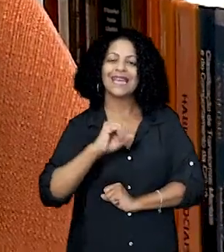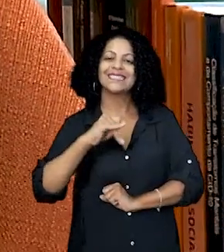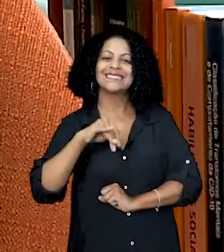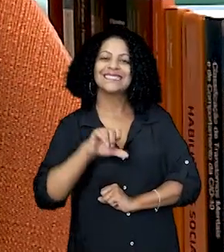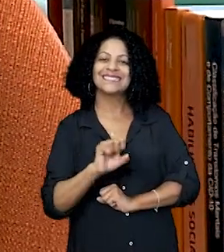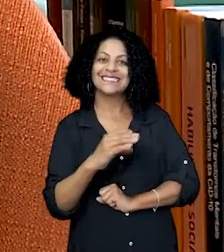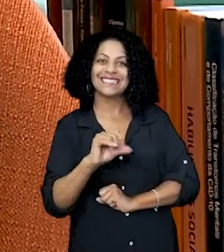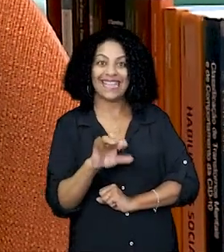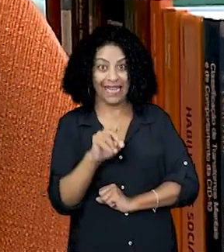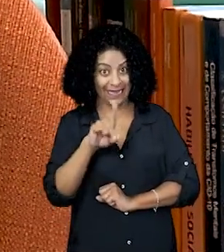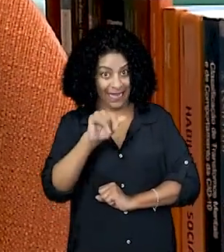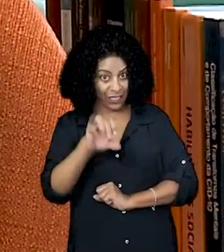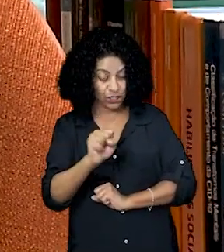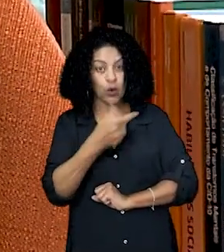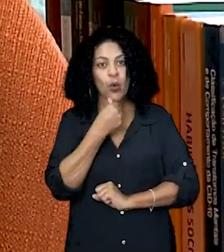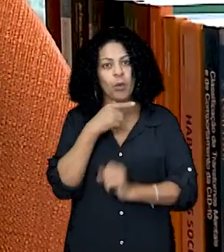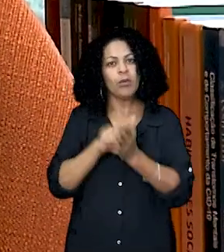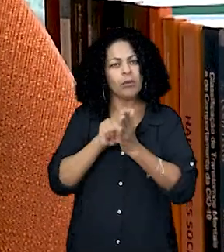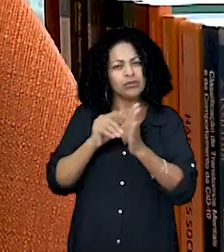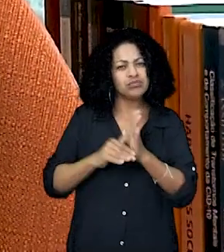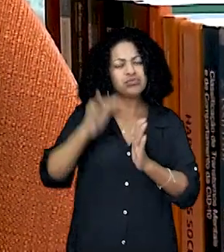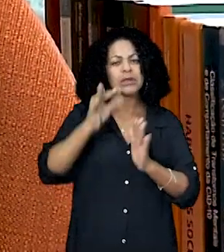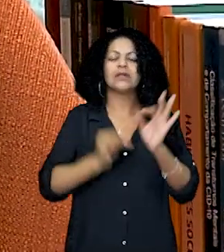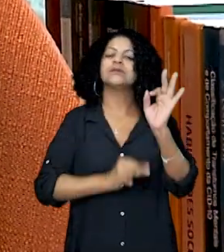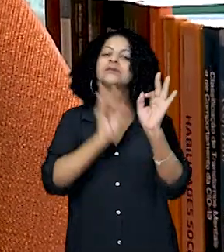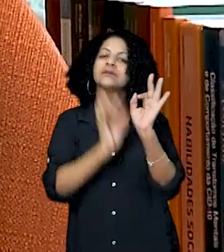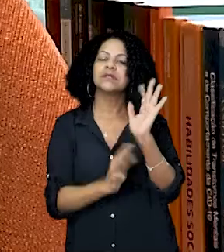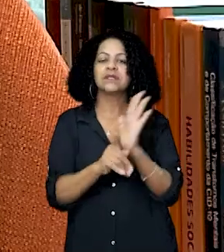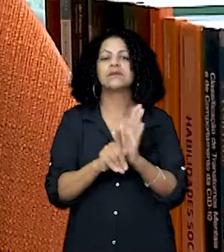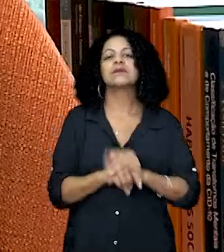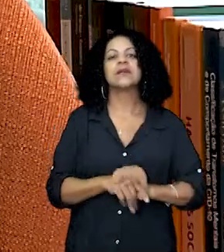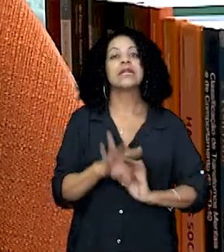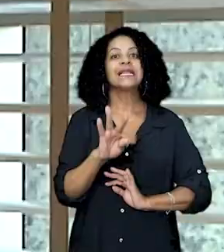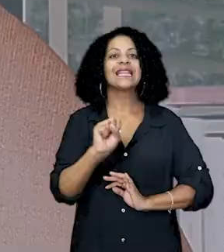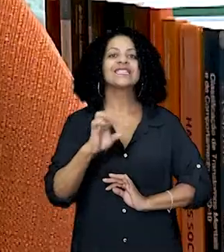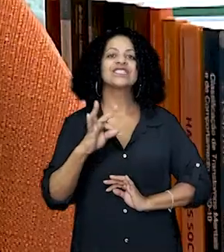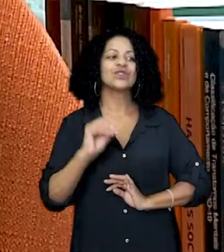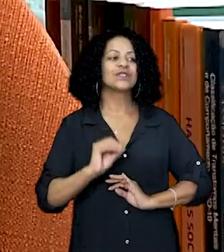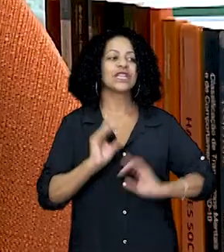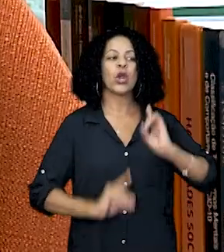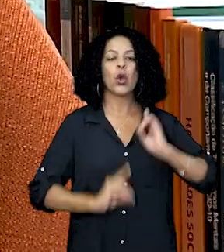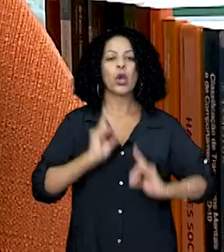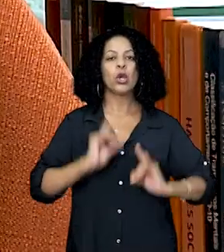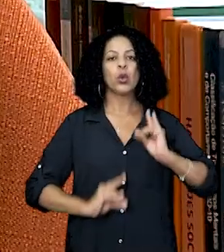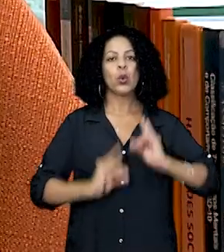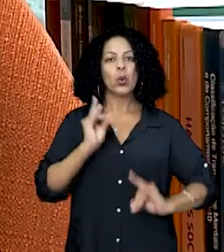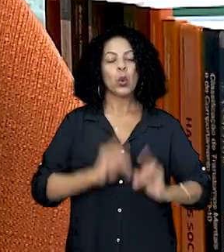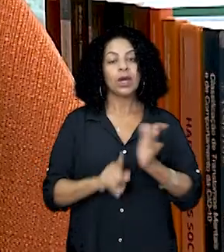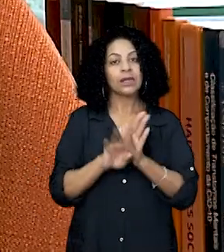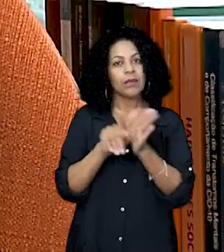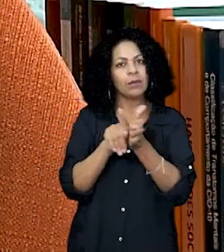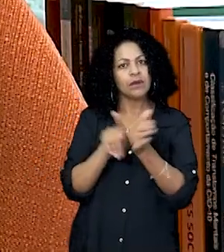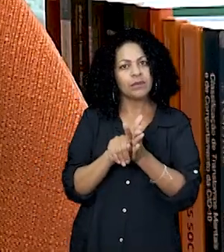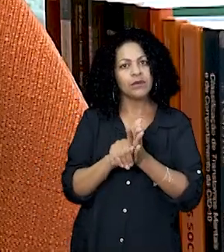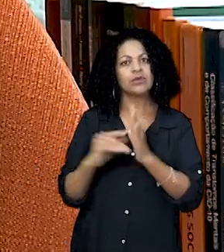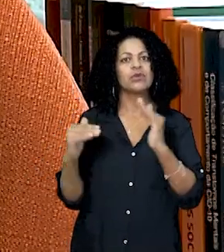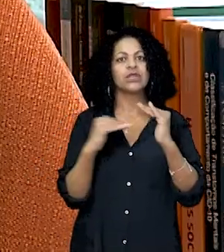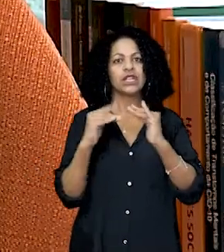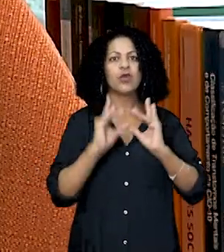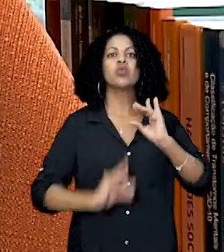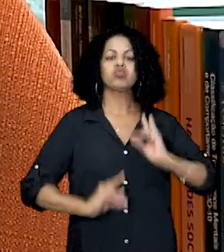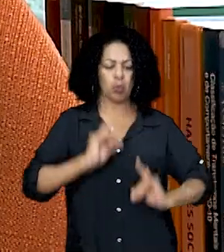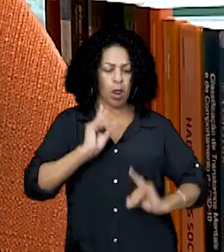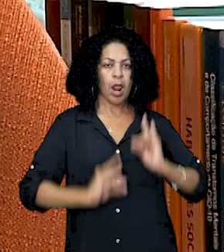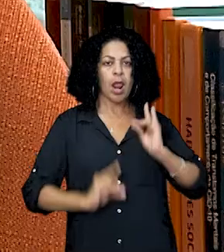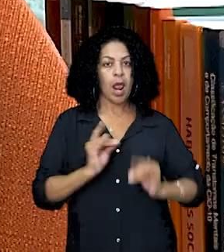nós temos uma diminuição grande dos níveis de testosterona e também um aumento do nível do cortisol, que é